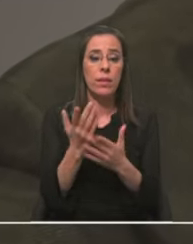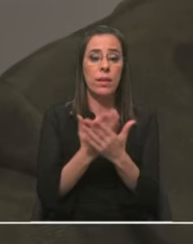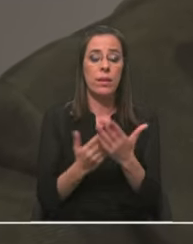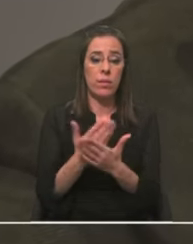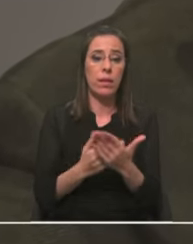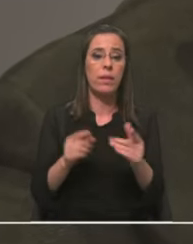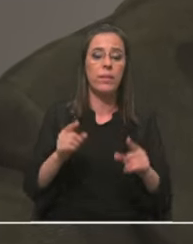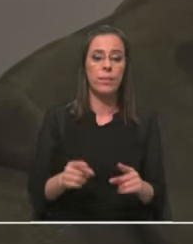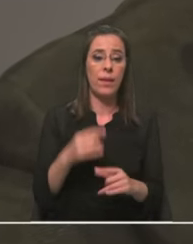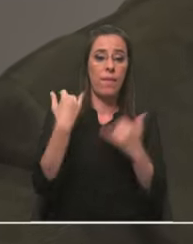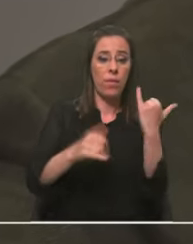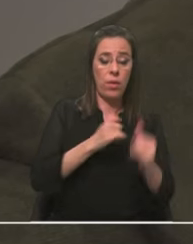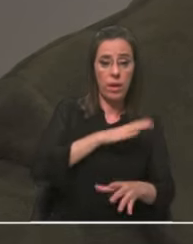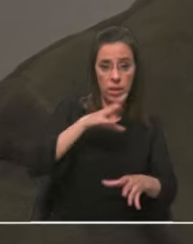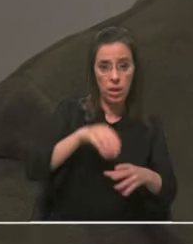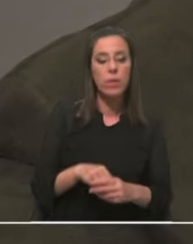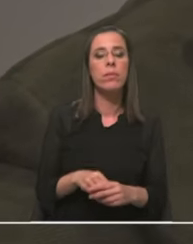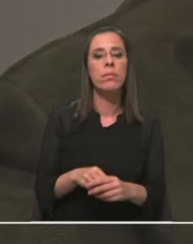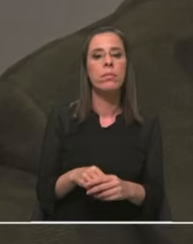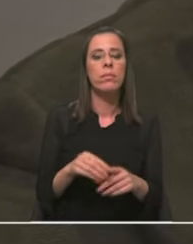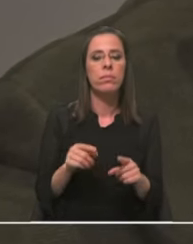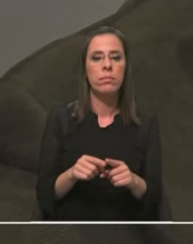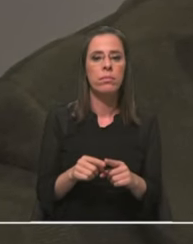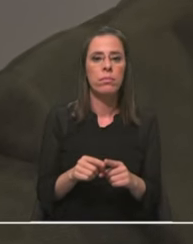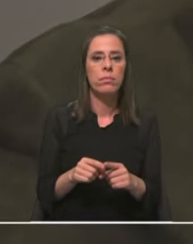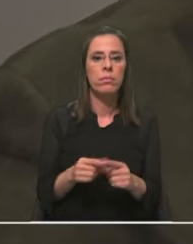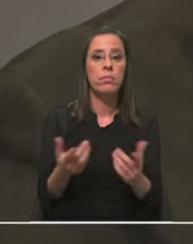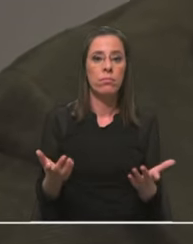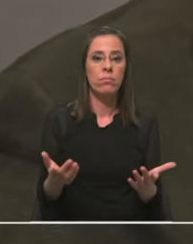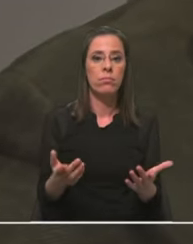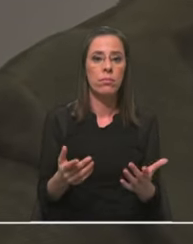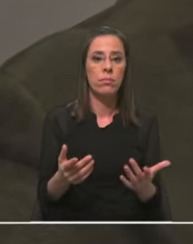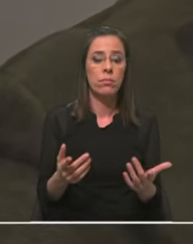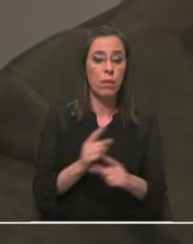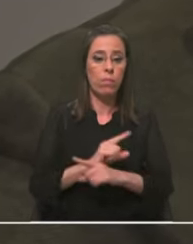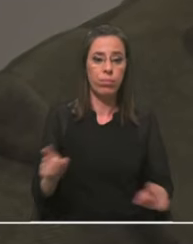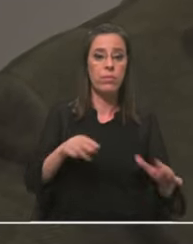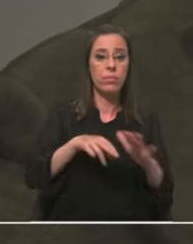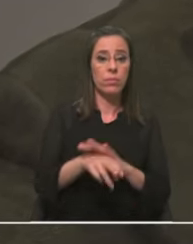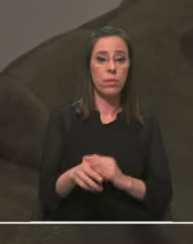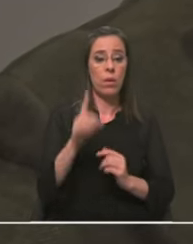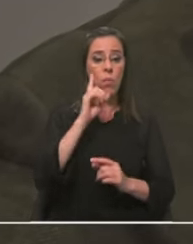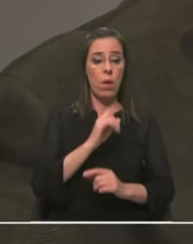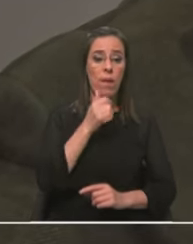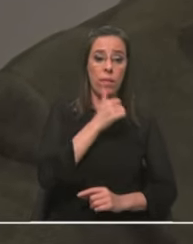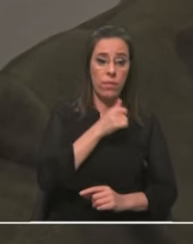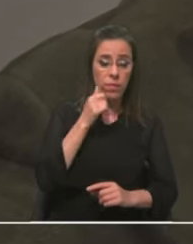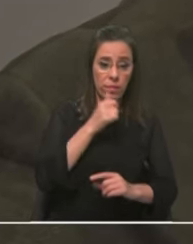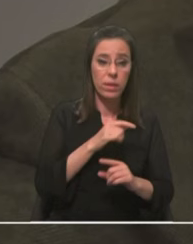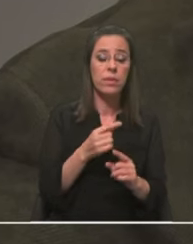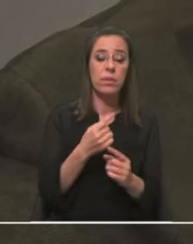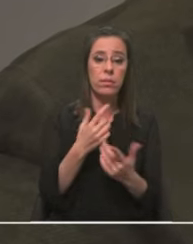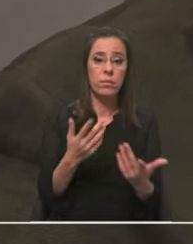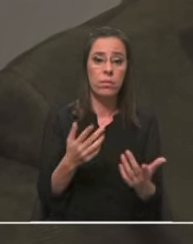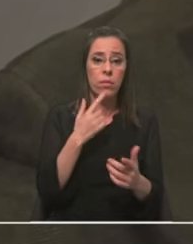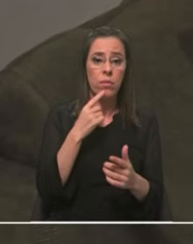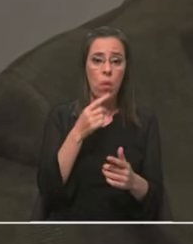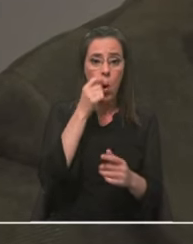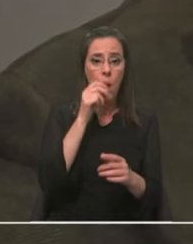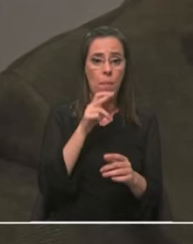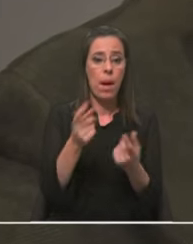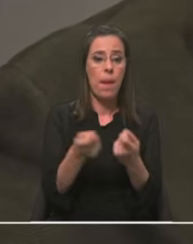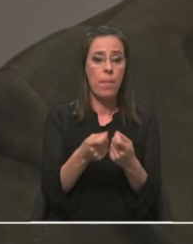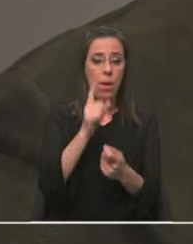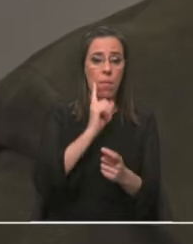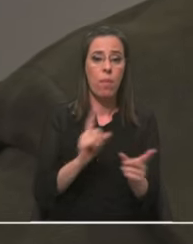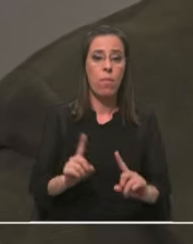tratando isto de violência doméstica fez com que, normalmente, quando as mulheres são devidas e dizem, não podem os homens